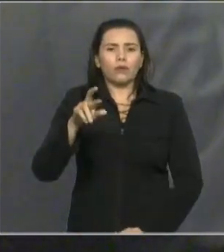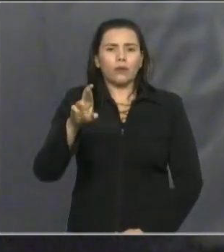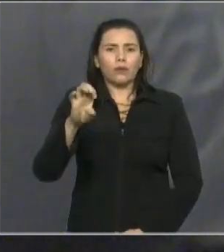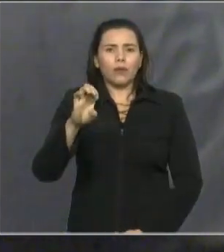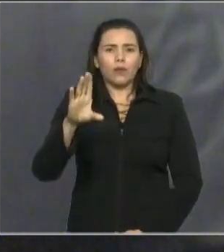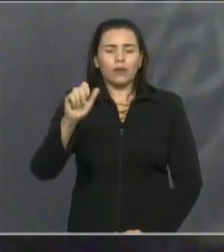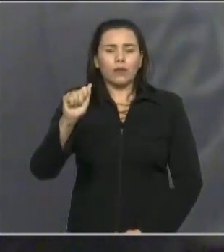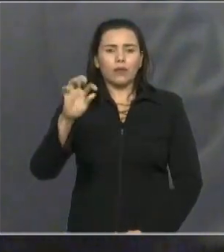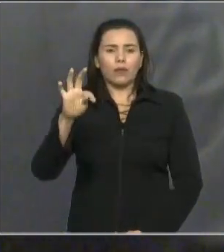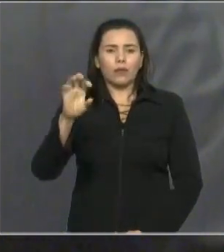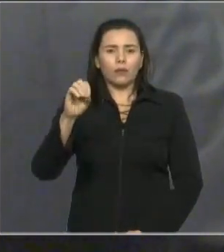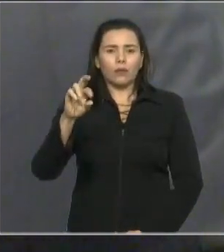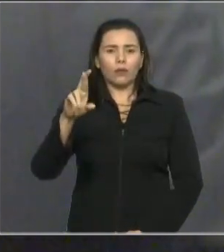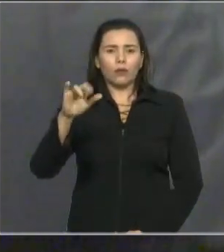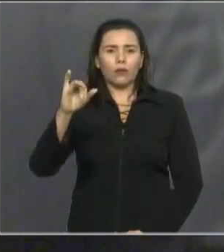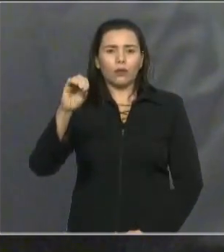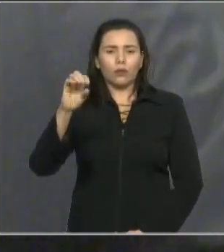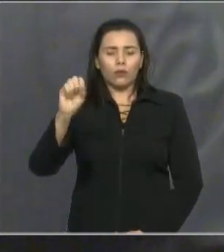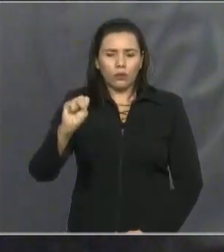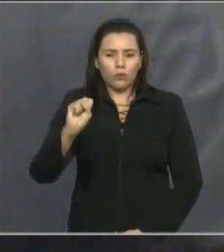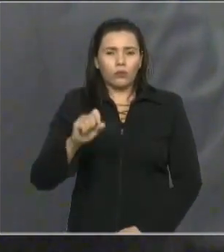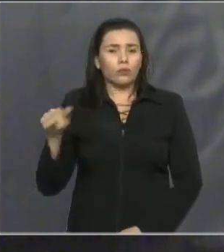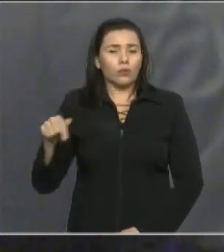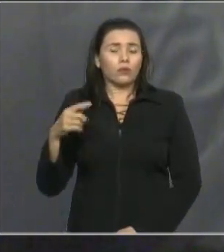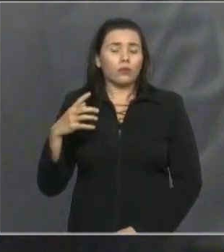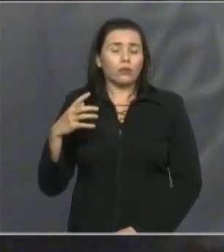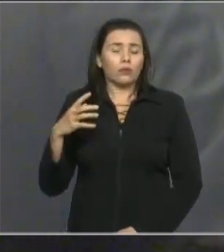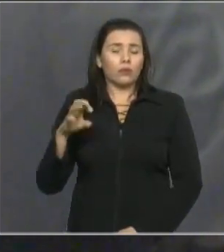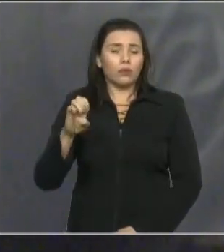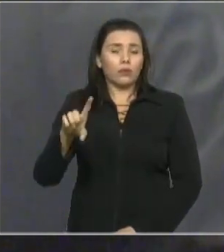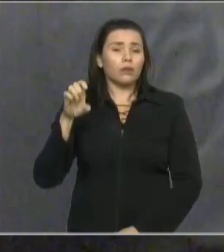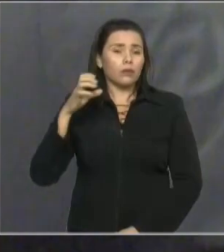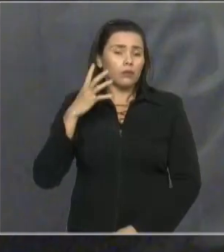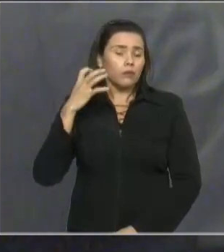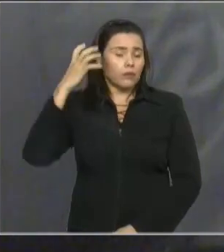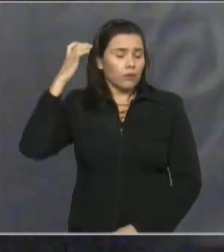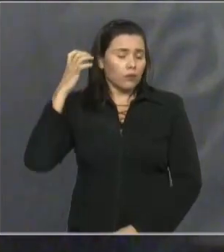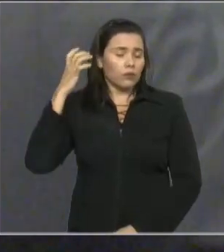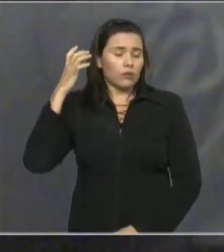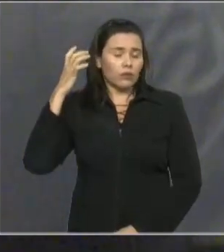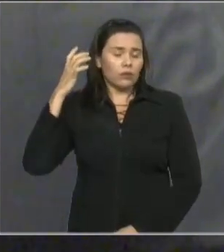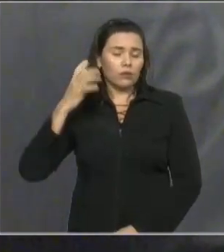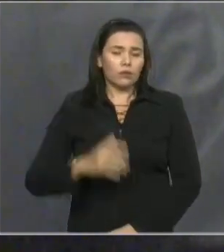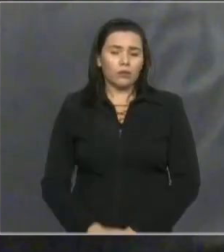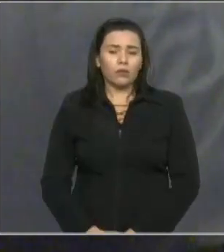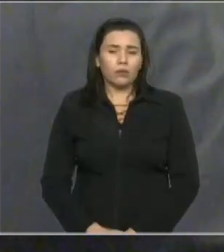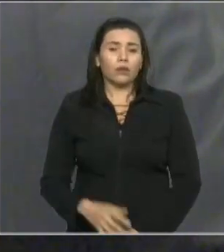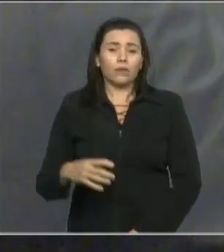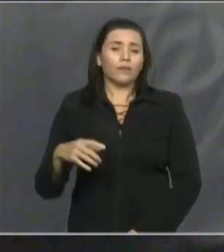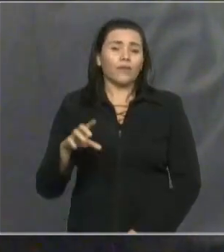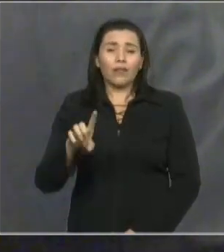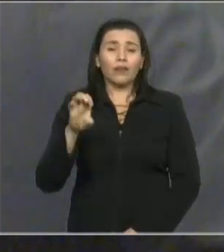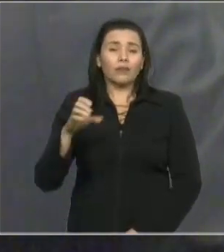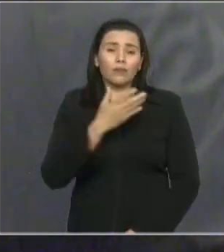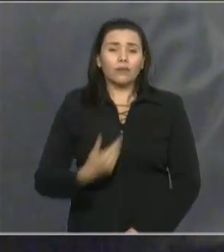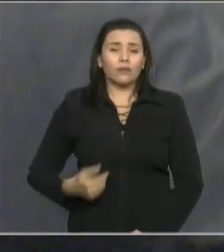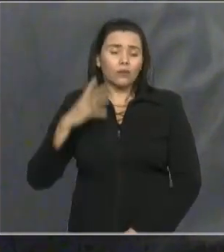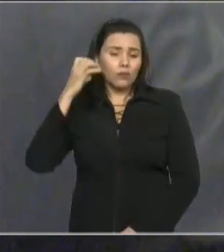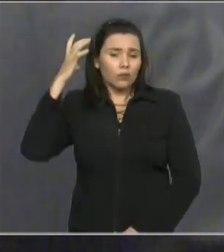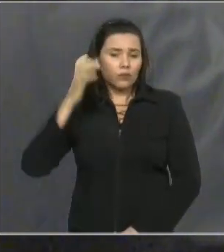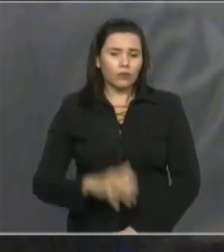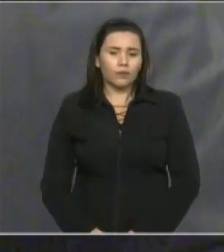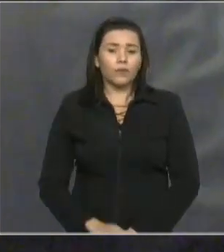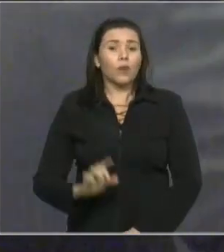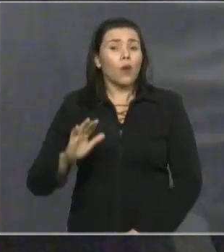Quando o seu colega de colégio ganhou as eleições a governo do Estado do Maranhão, ele nunca mais cobrou, inclusive, à época